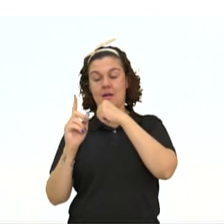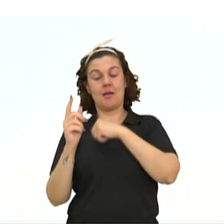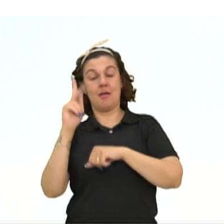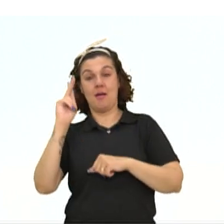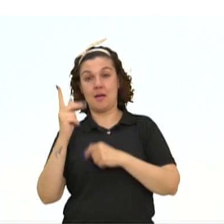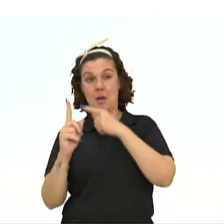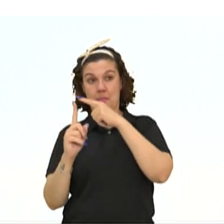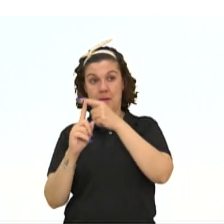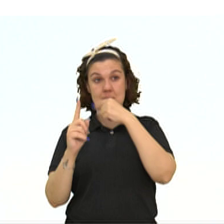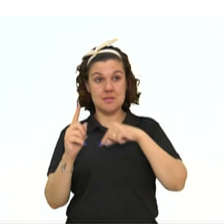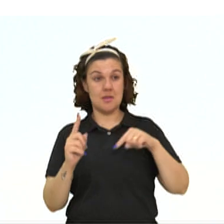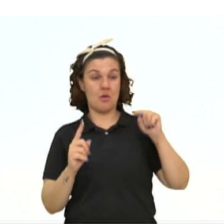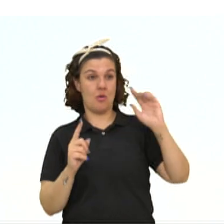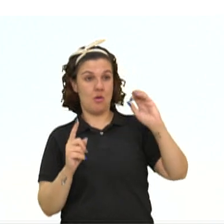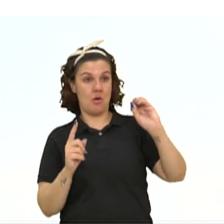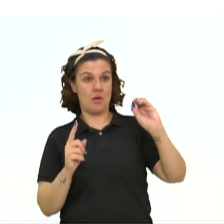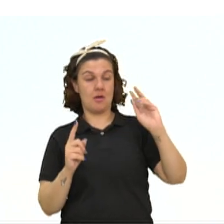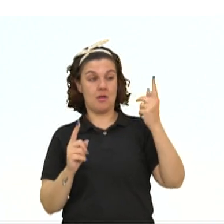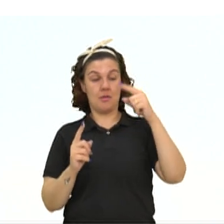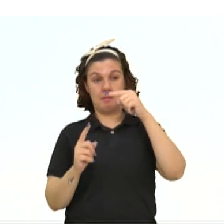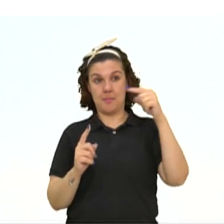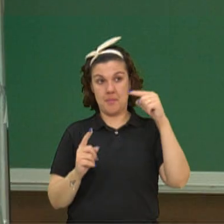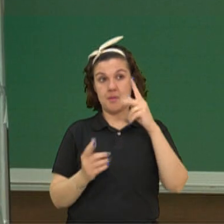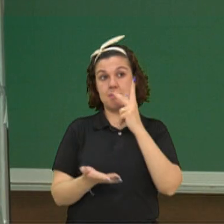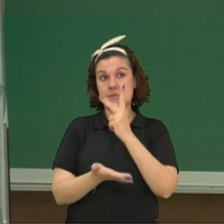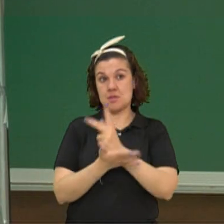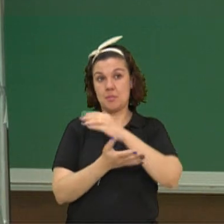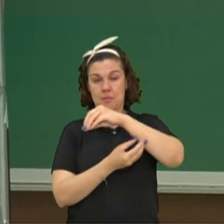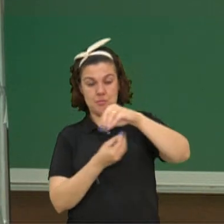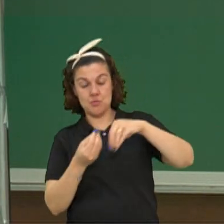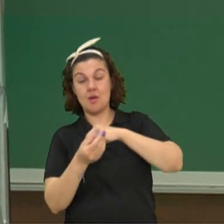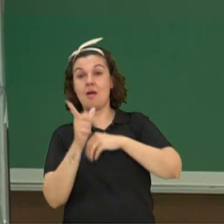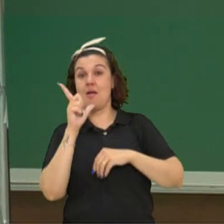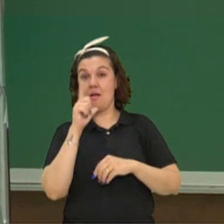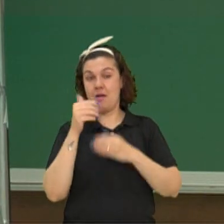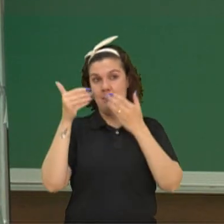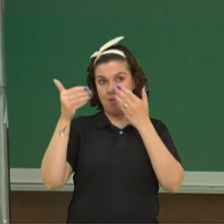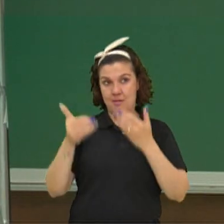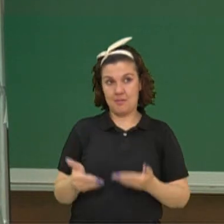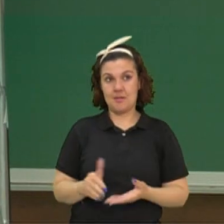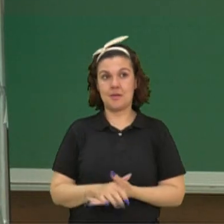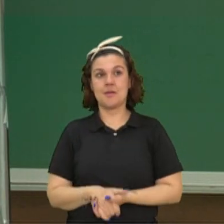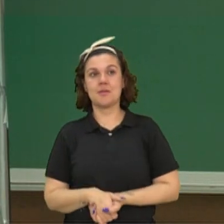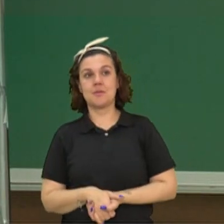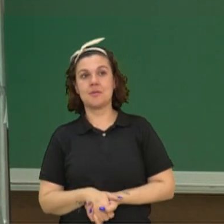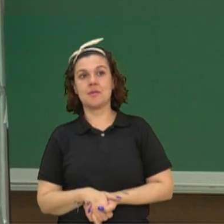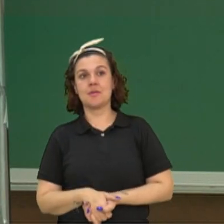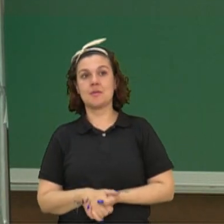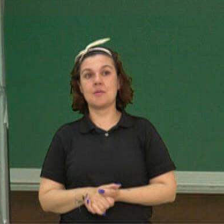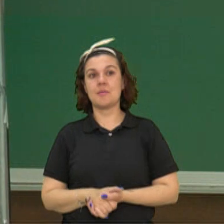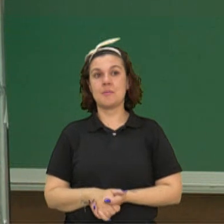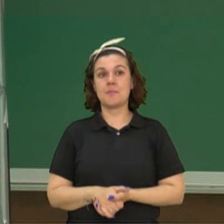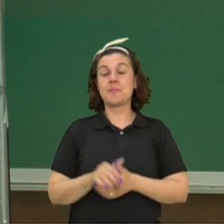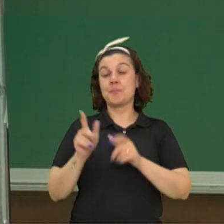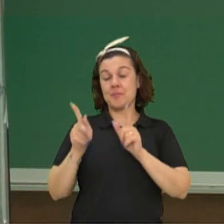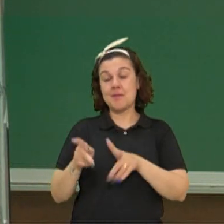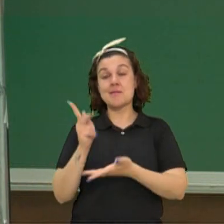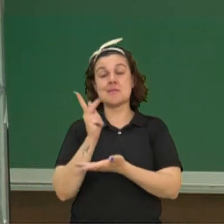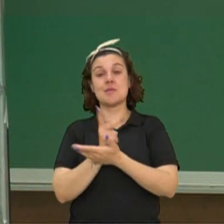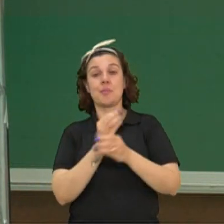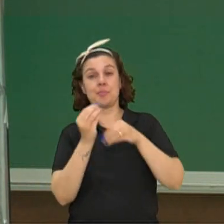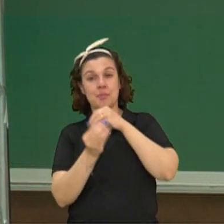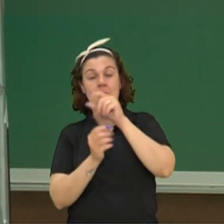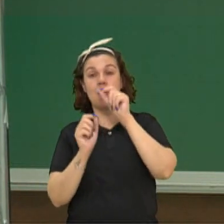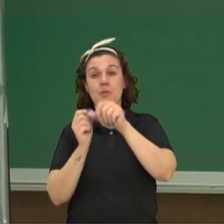a base fornece os íons OH- para a formação da água. E a reação de formação da água é